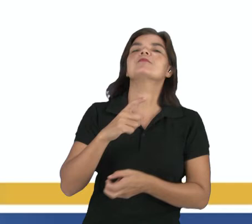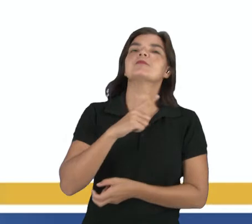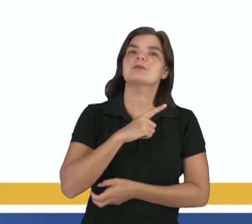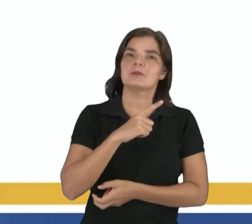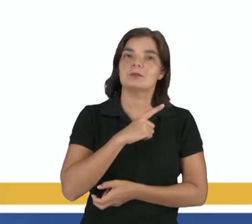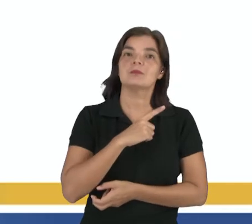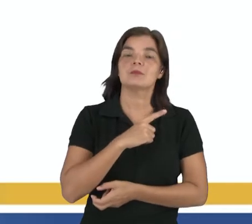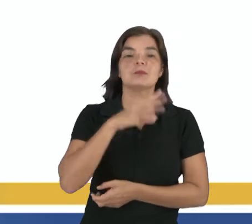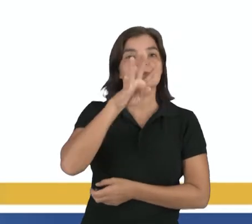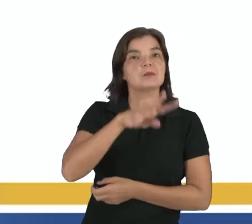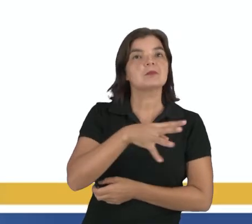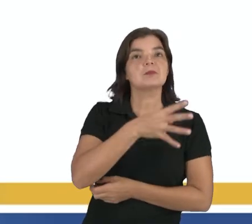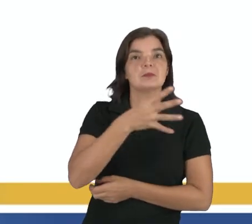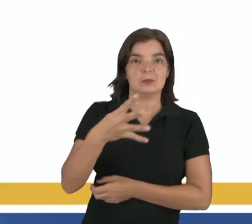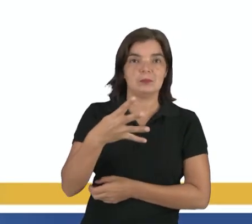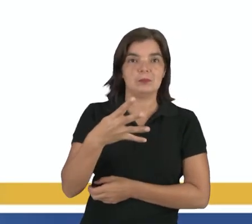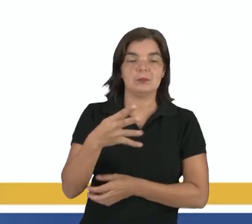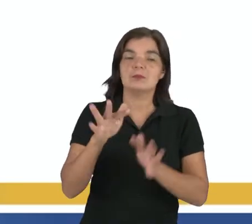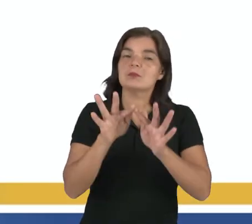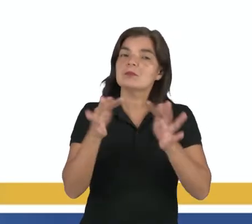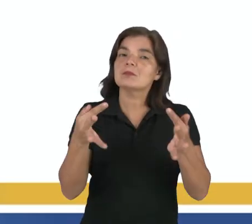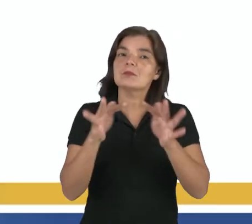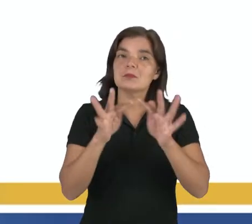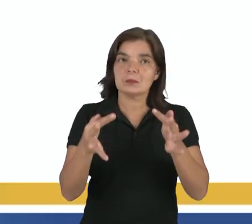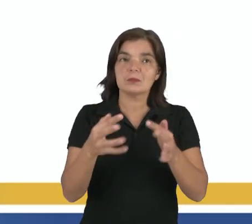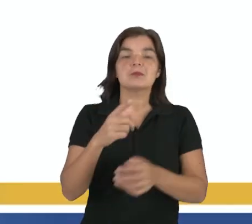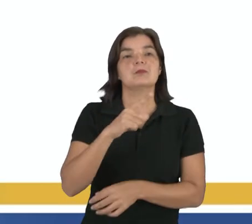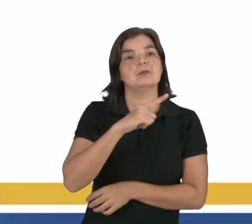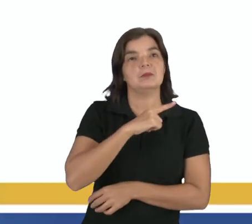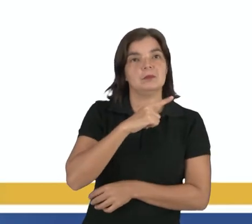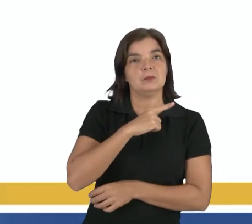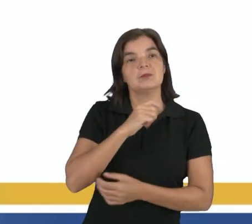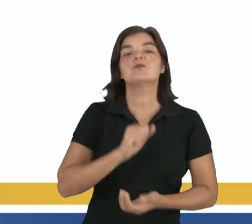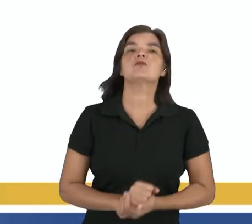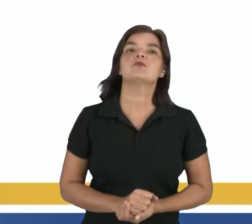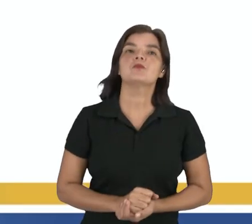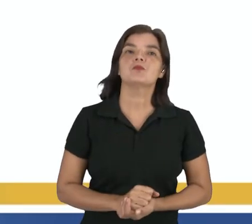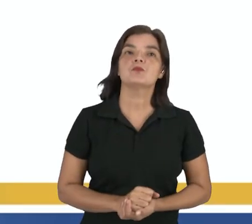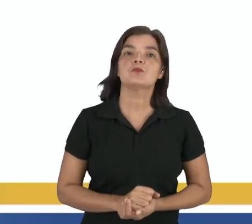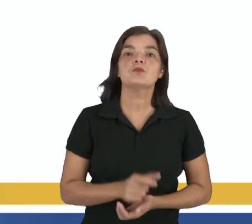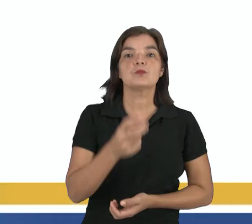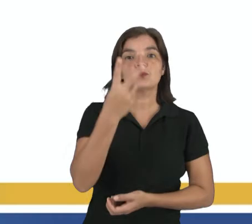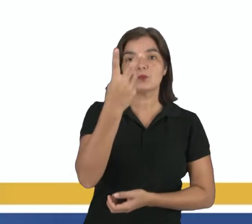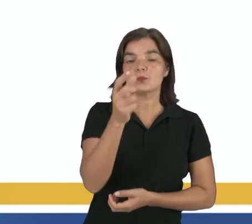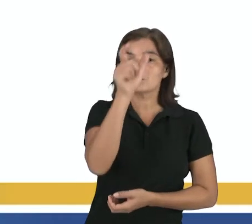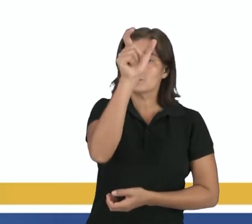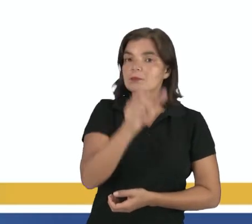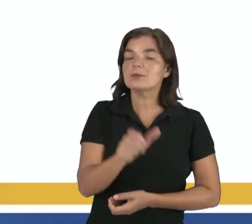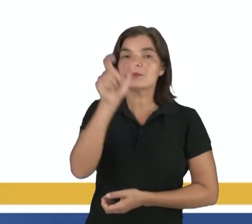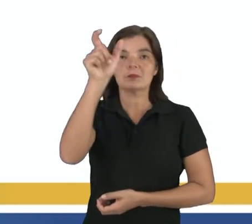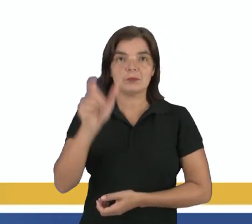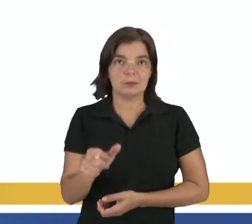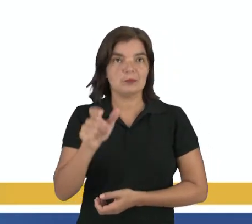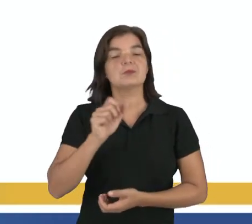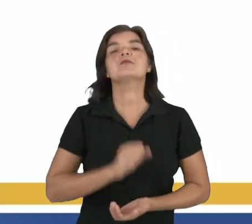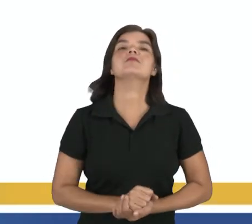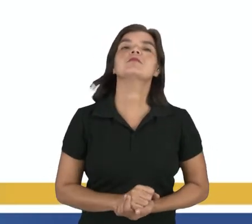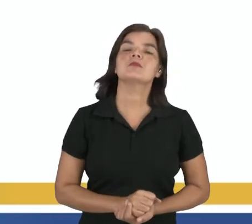nós vamos trabalhar uma tabela simples, onde nós vamos ter duas colunas e elas vão